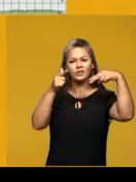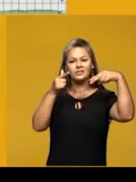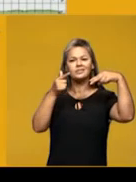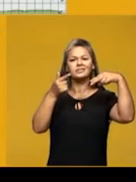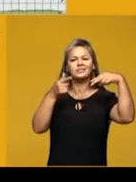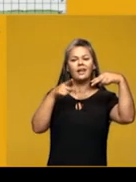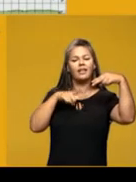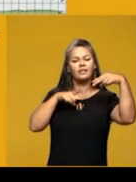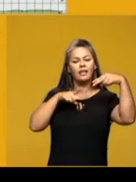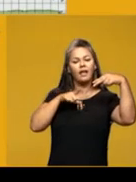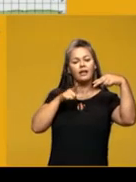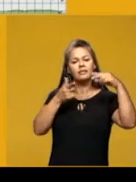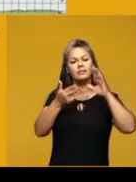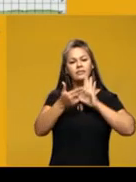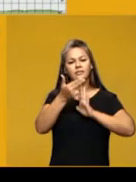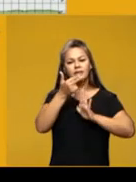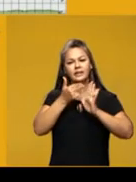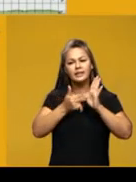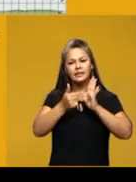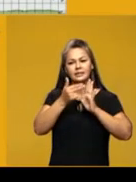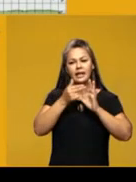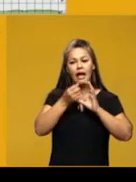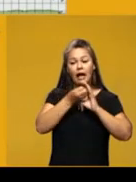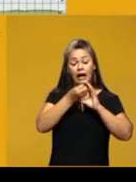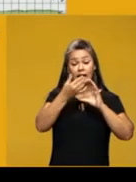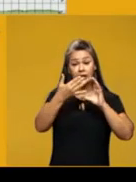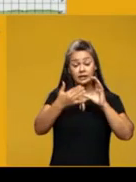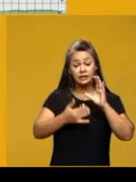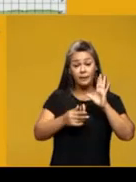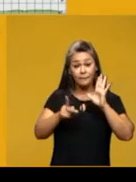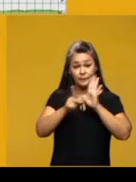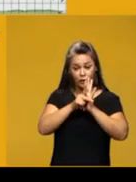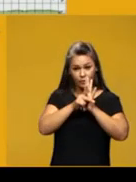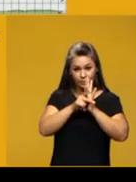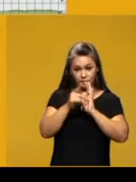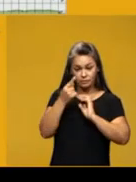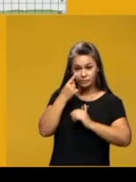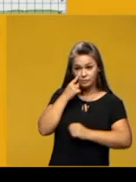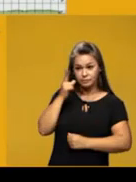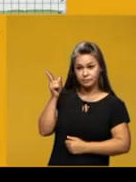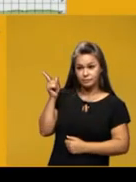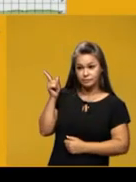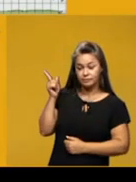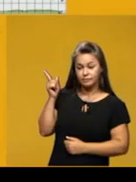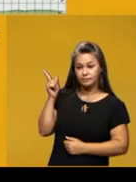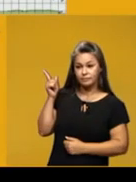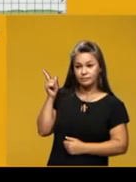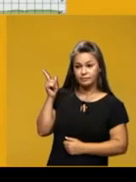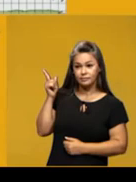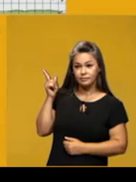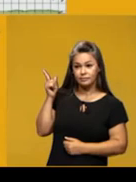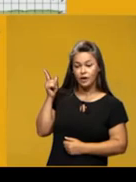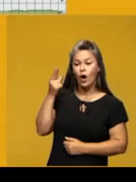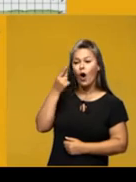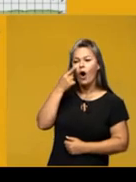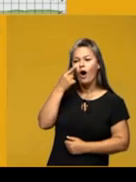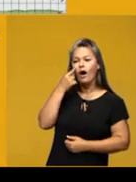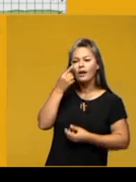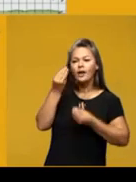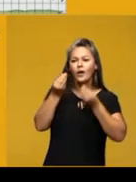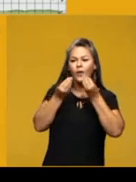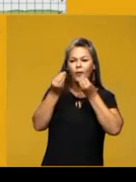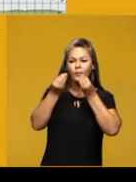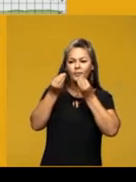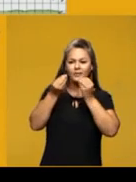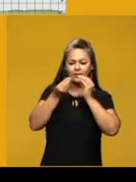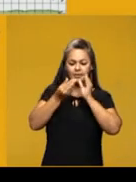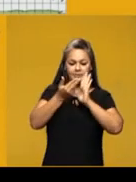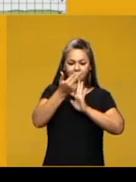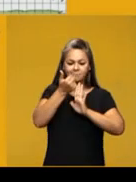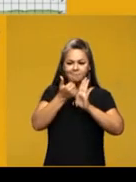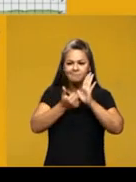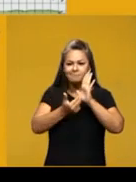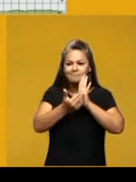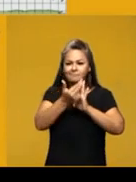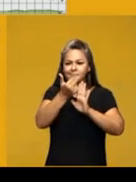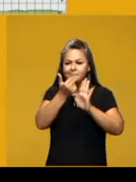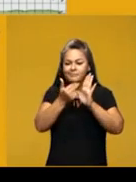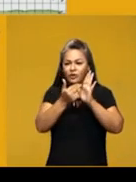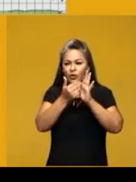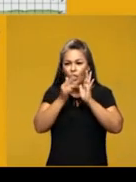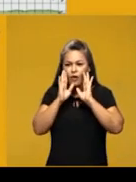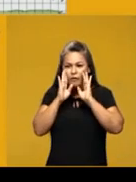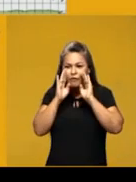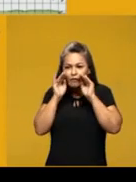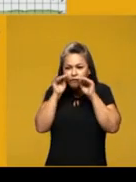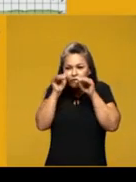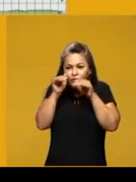a terceiro-mundista. O que significa isso? Ele dá um destaque maior. Reparem como é que a África está aqui mais